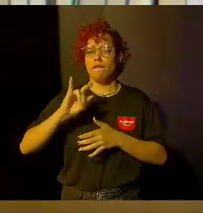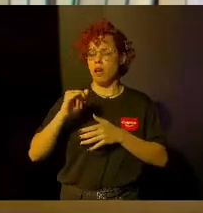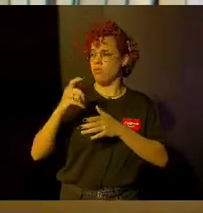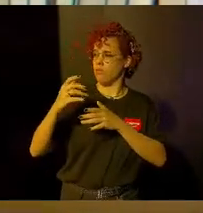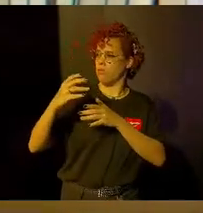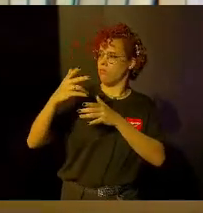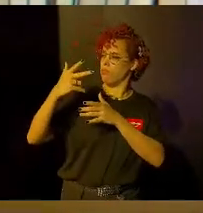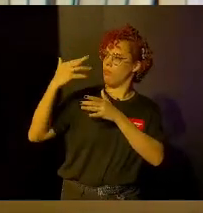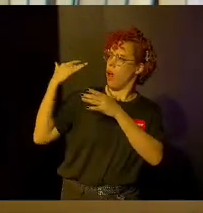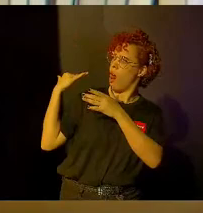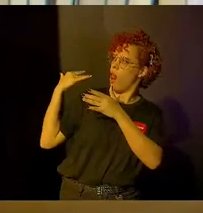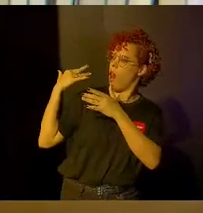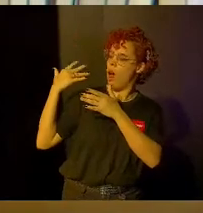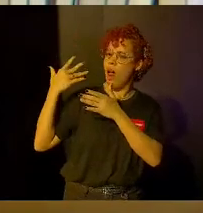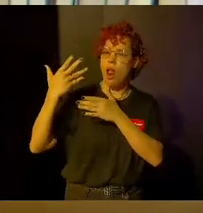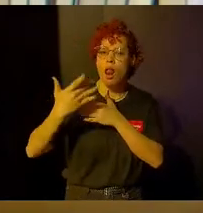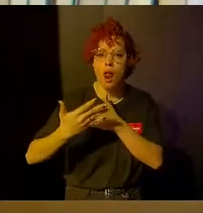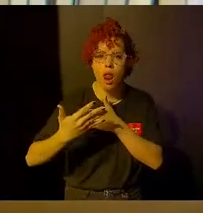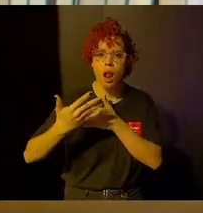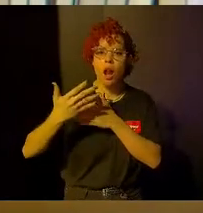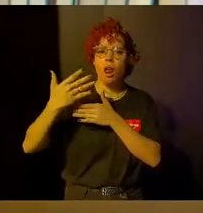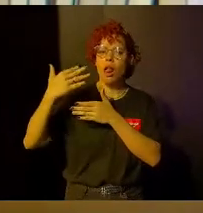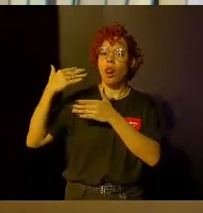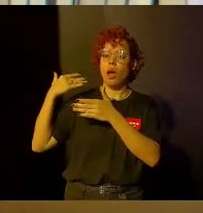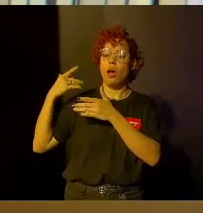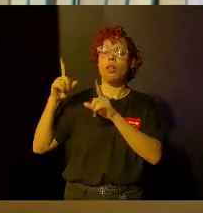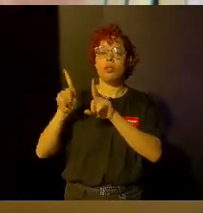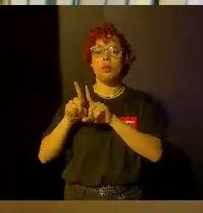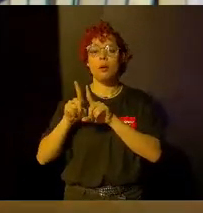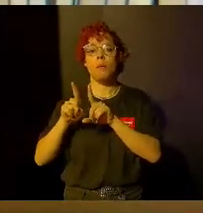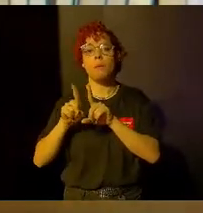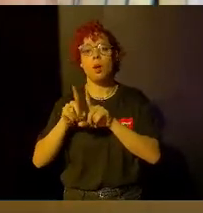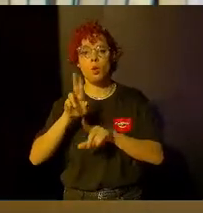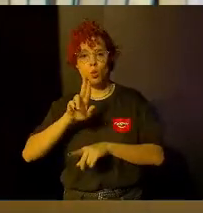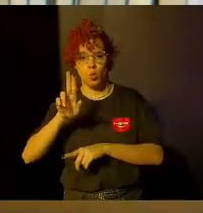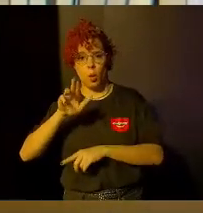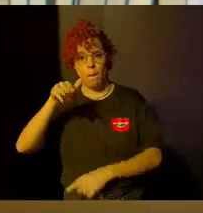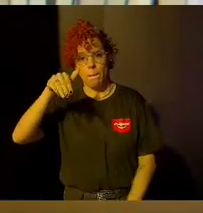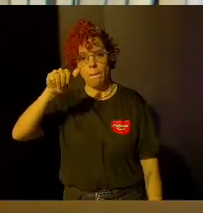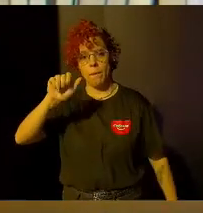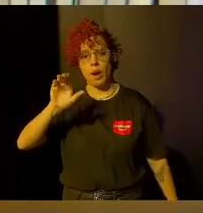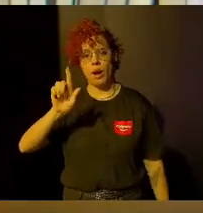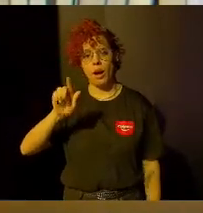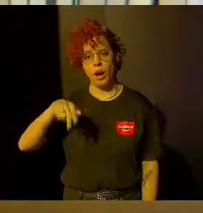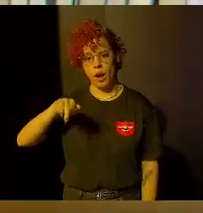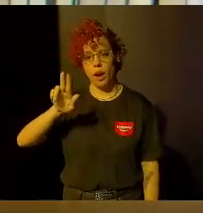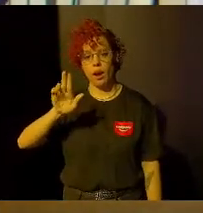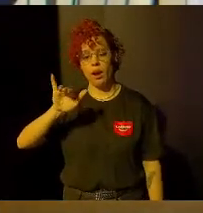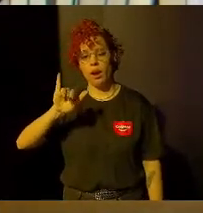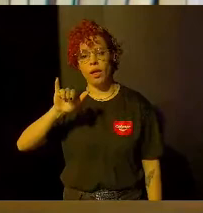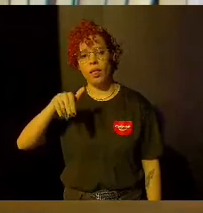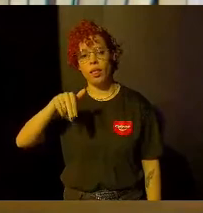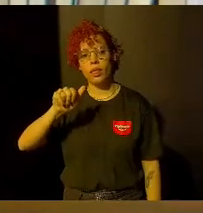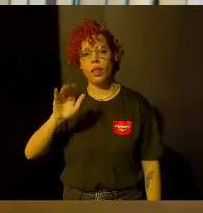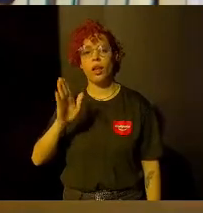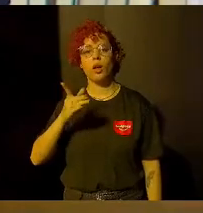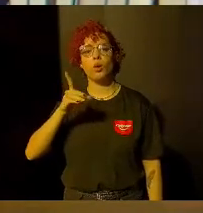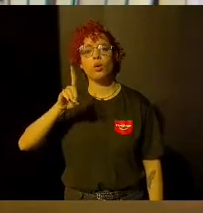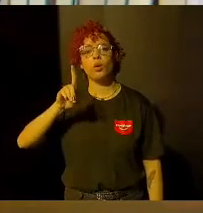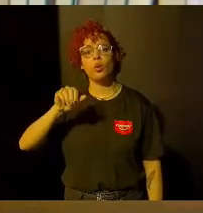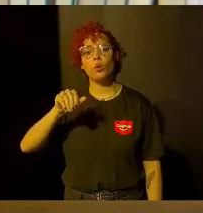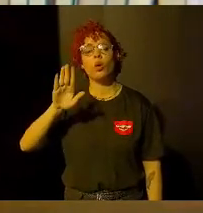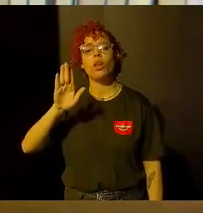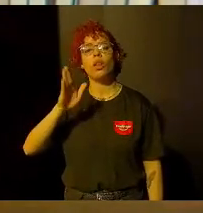e vai para frente por isso esse nome também Máquina do Tempo tem espécie de